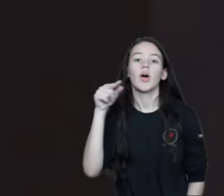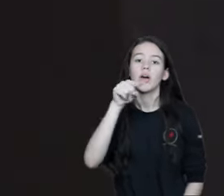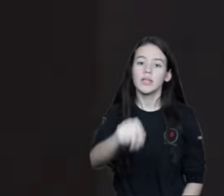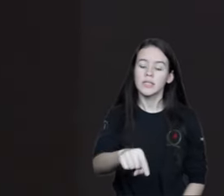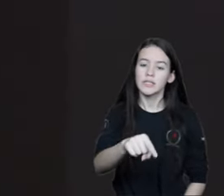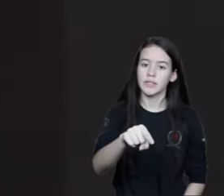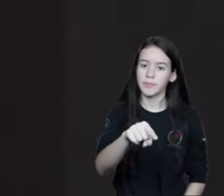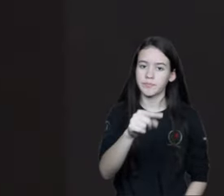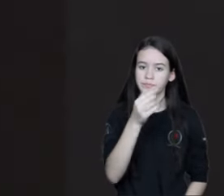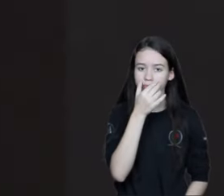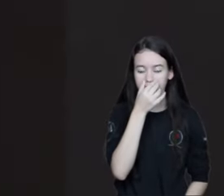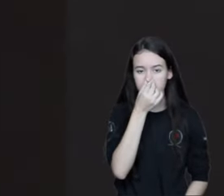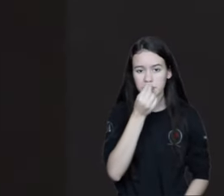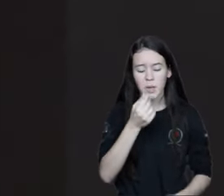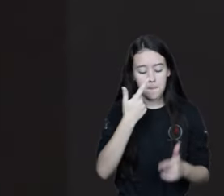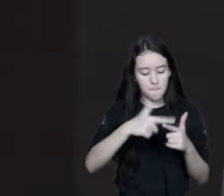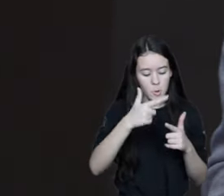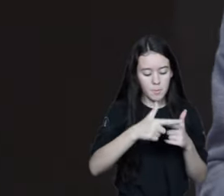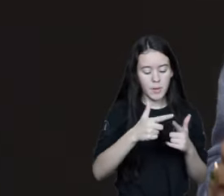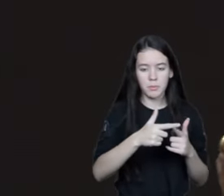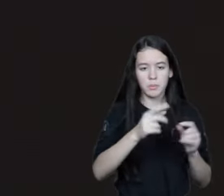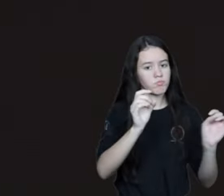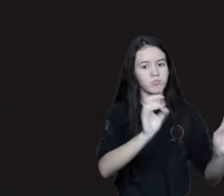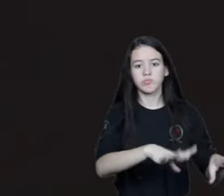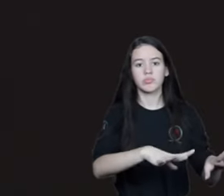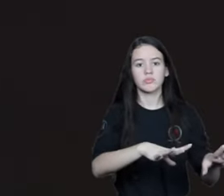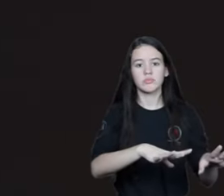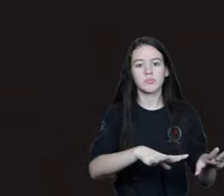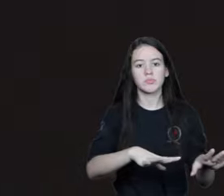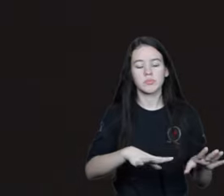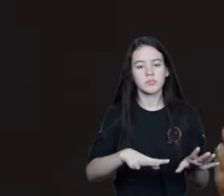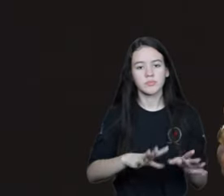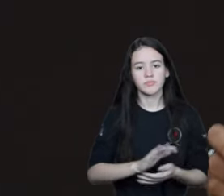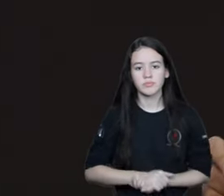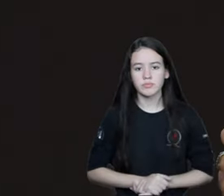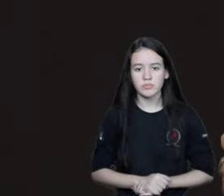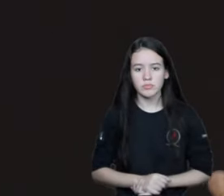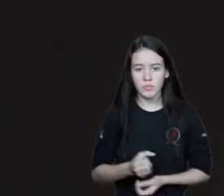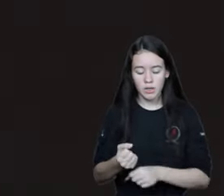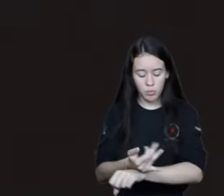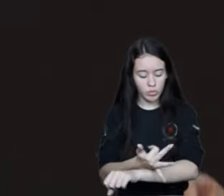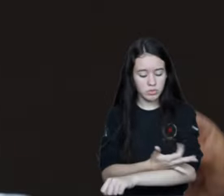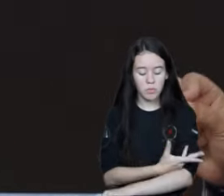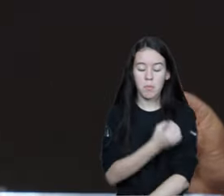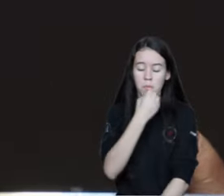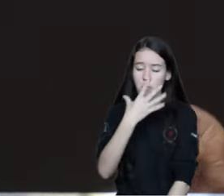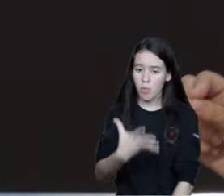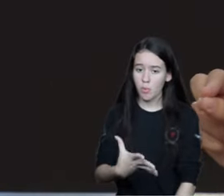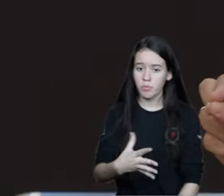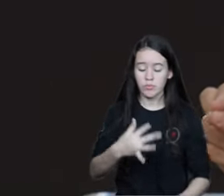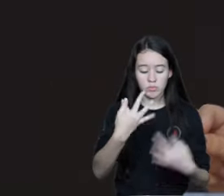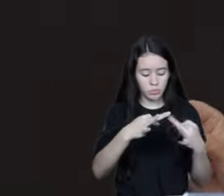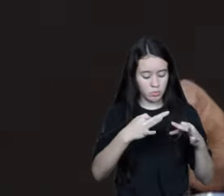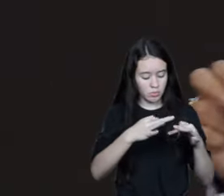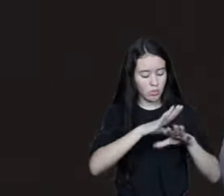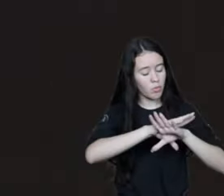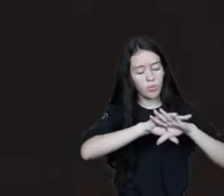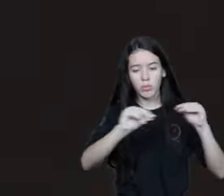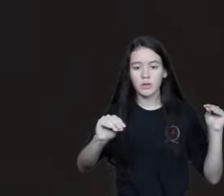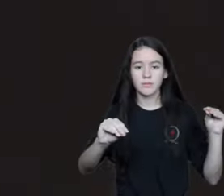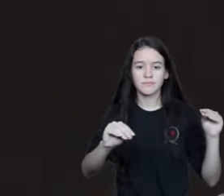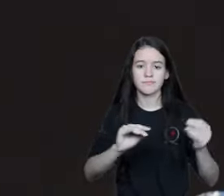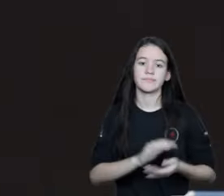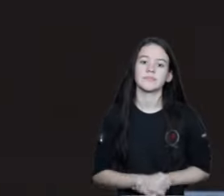se desvencilha do problema e você zera o seu caixa emocional e a ferida é curada